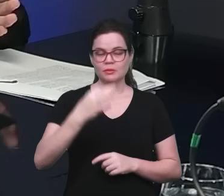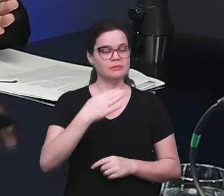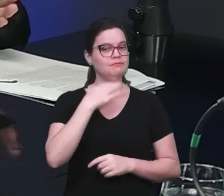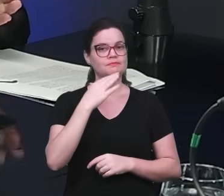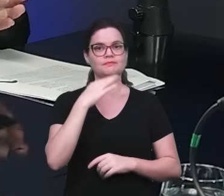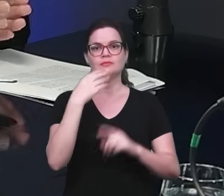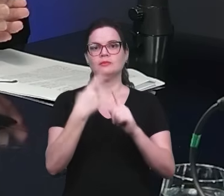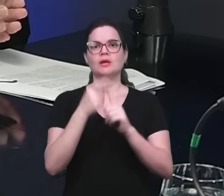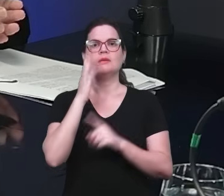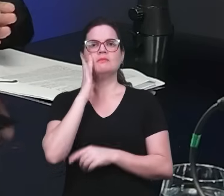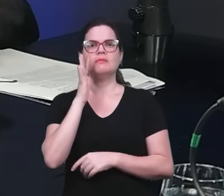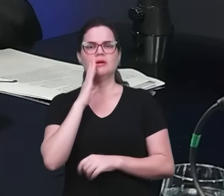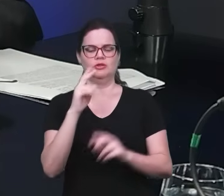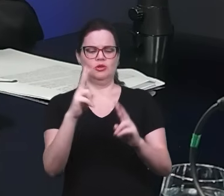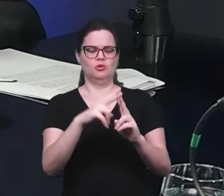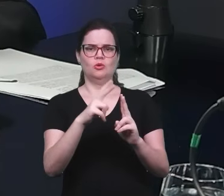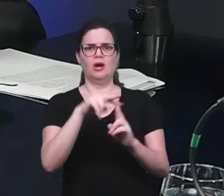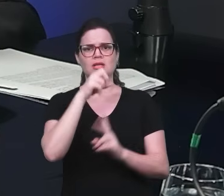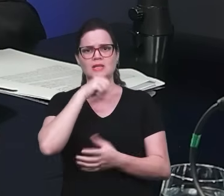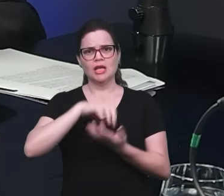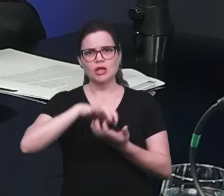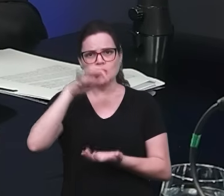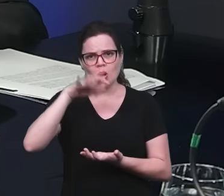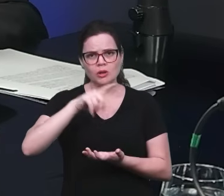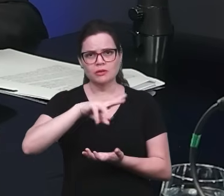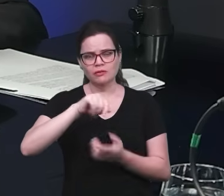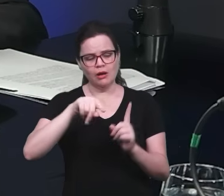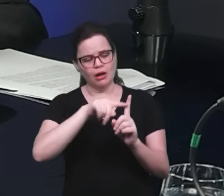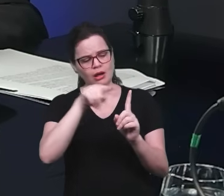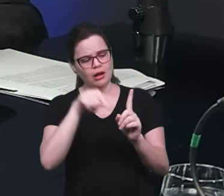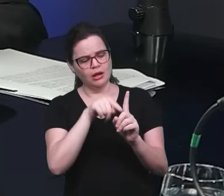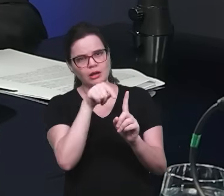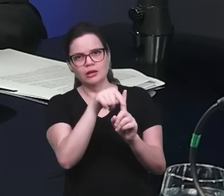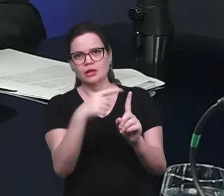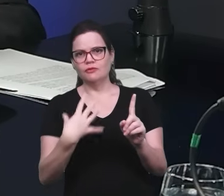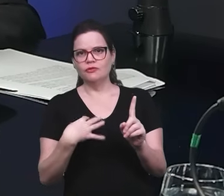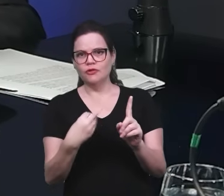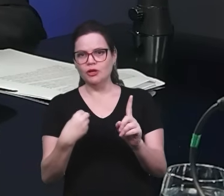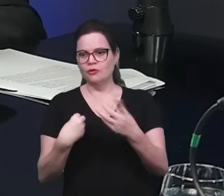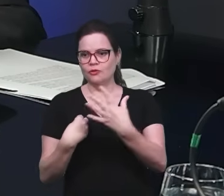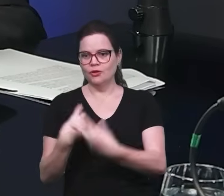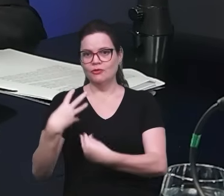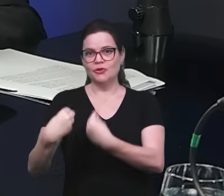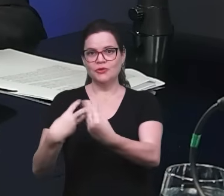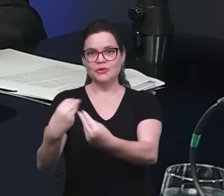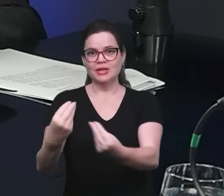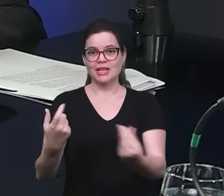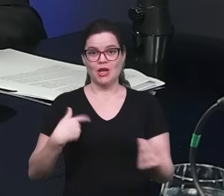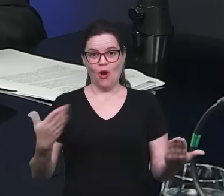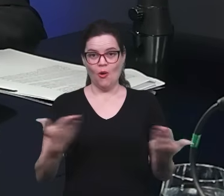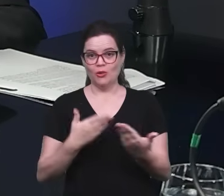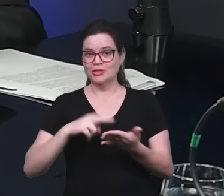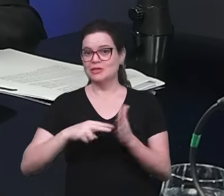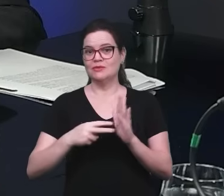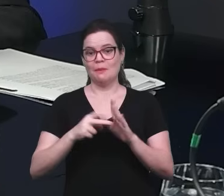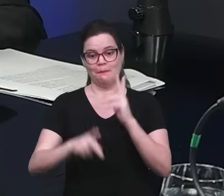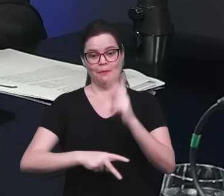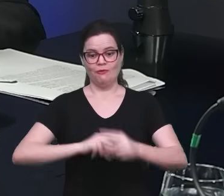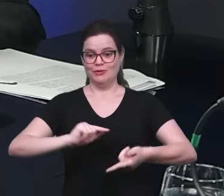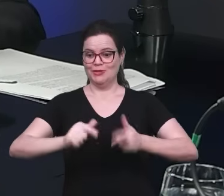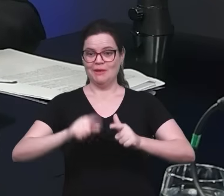homem, um casal estéril, iria nascer uma grande nação, que é hoje o povo de Israel. Isso. E uma das outras